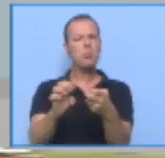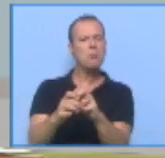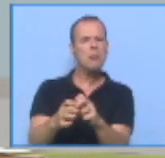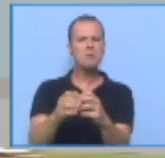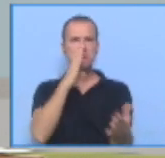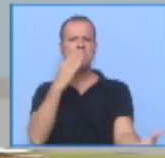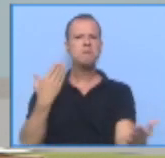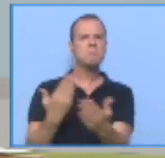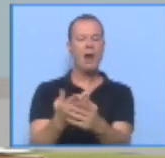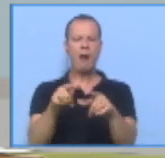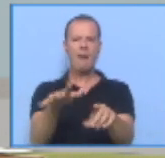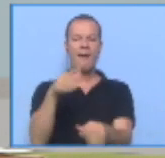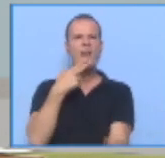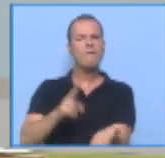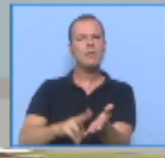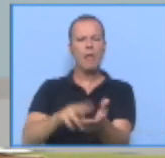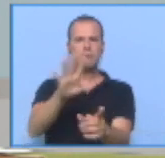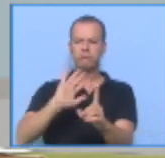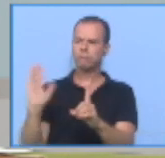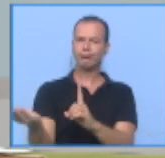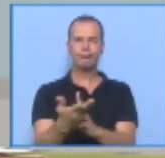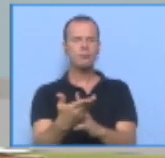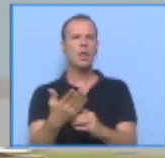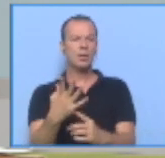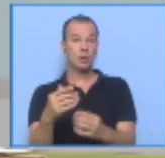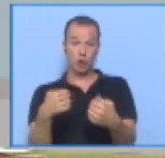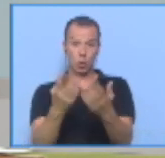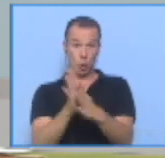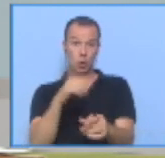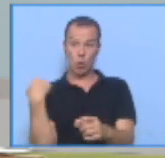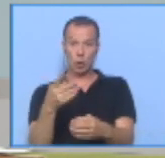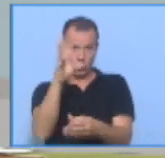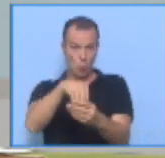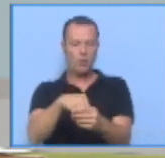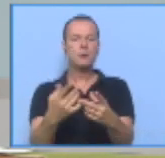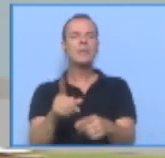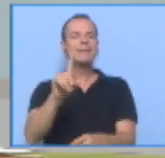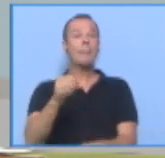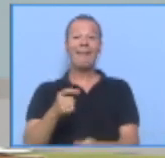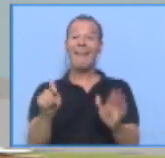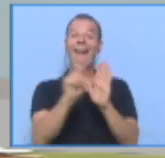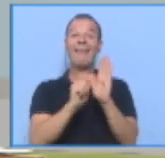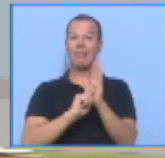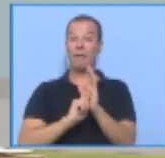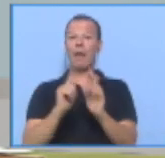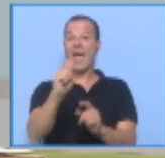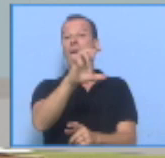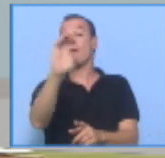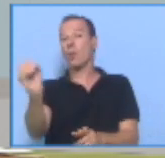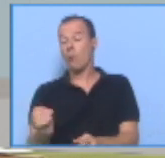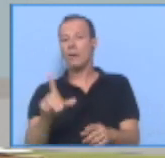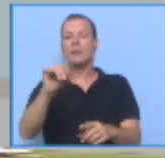que inclua esta dimensão de pertencermos todos. Uma ética ecológica também e, porventura, até